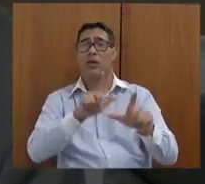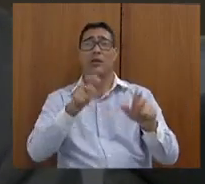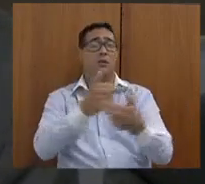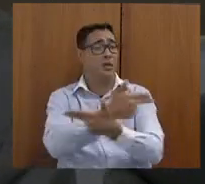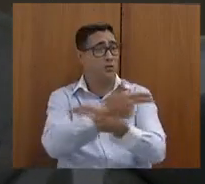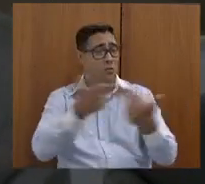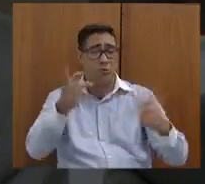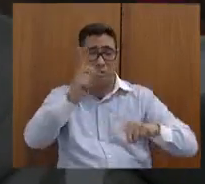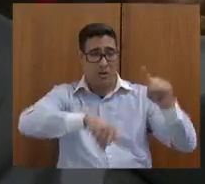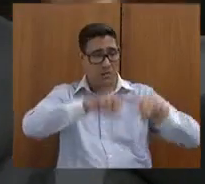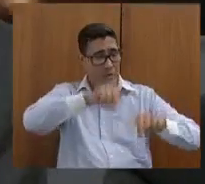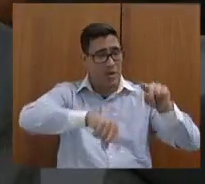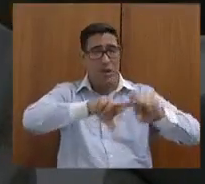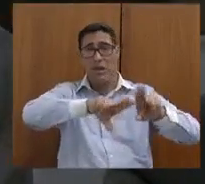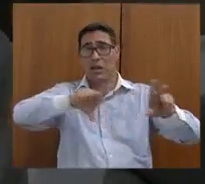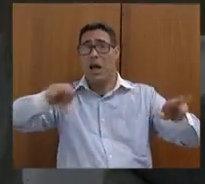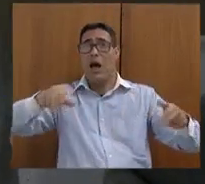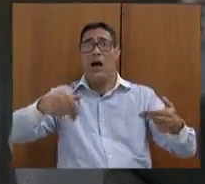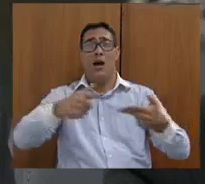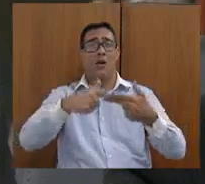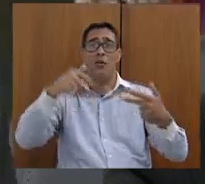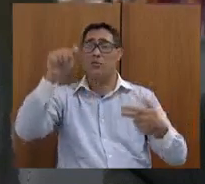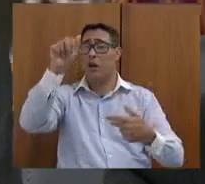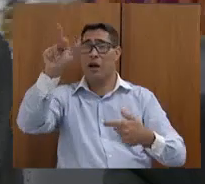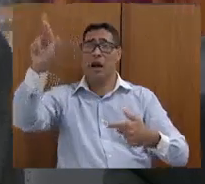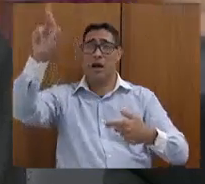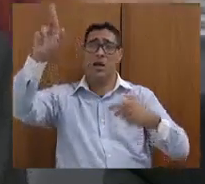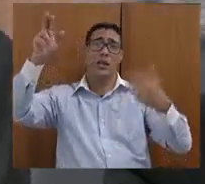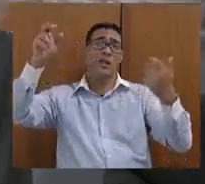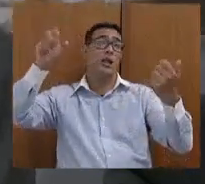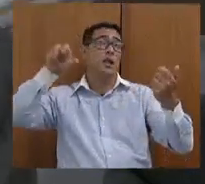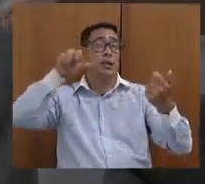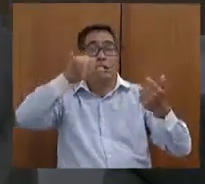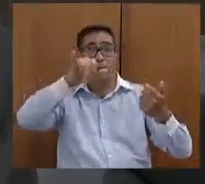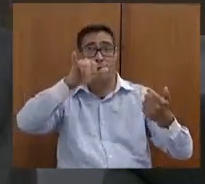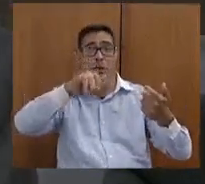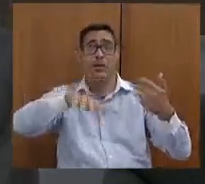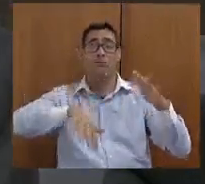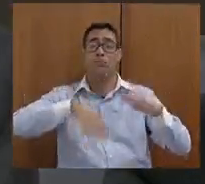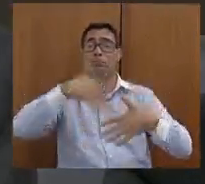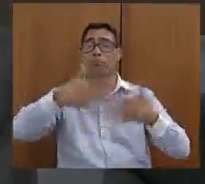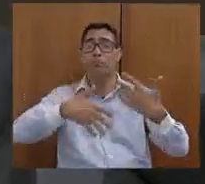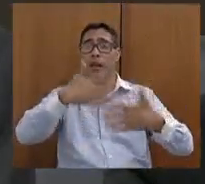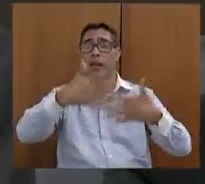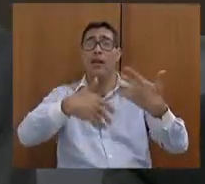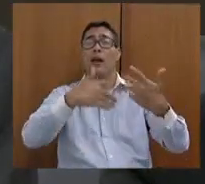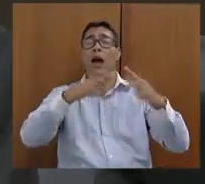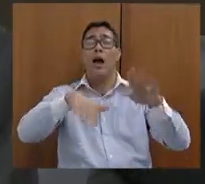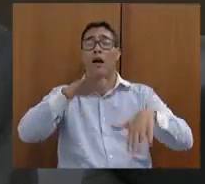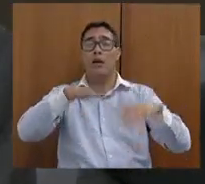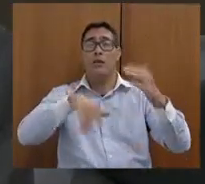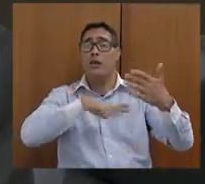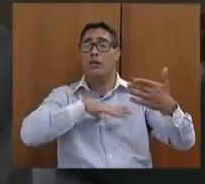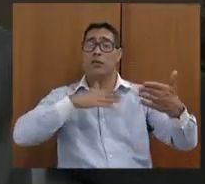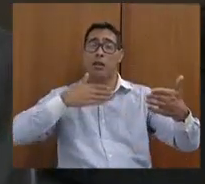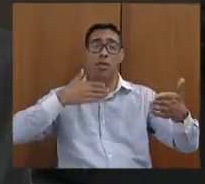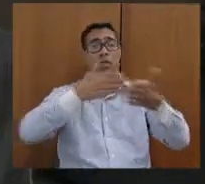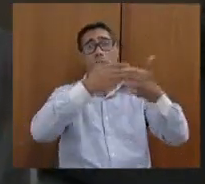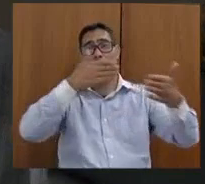equipamentos aparelhos de ar condicionado se muitas vezes o impedimento está